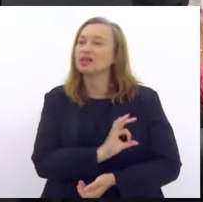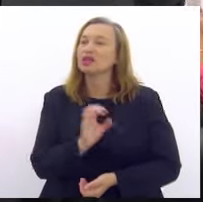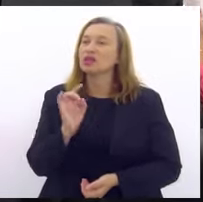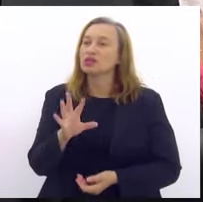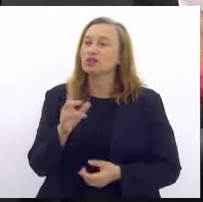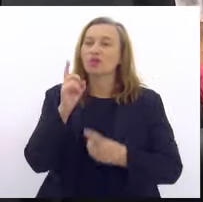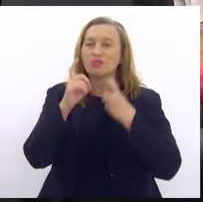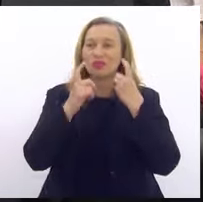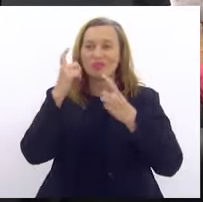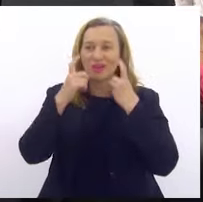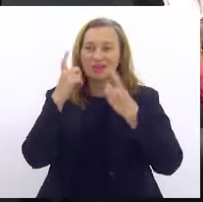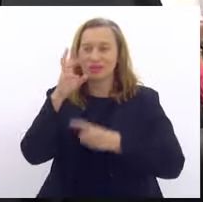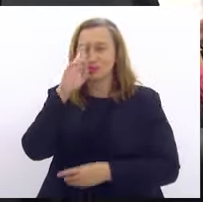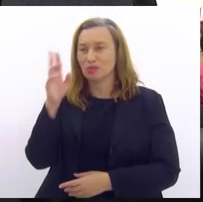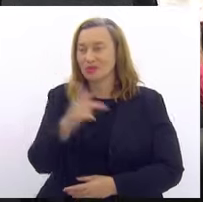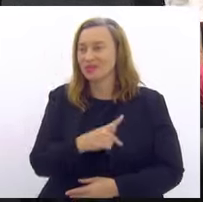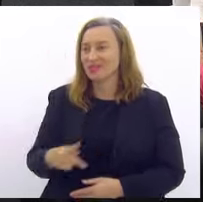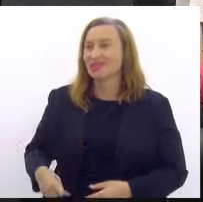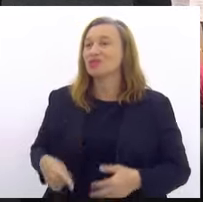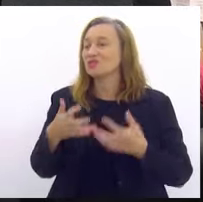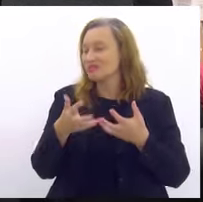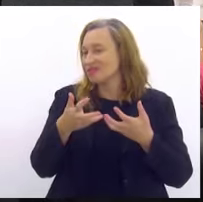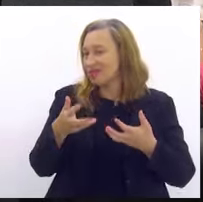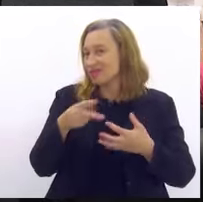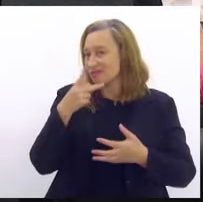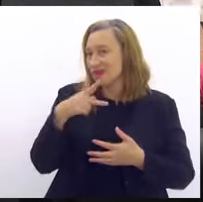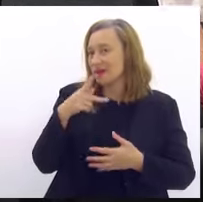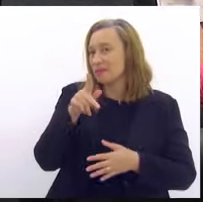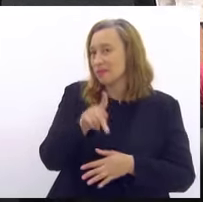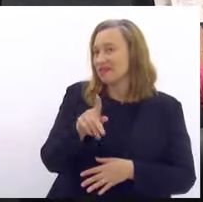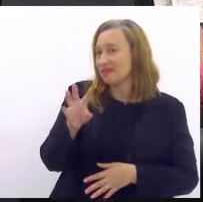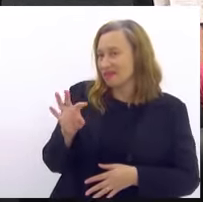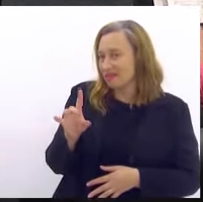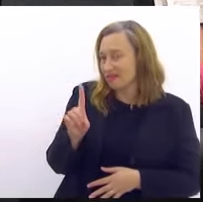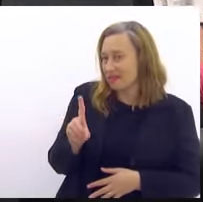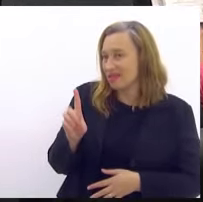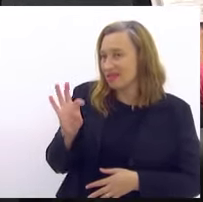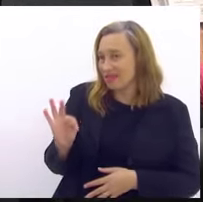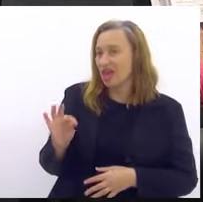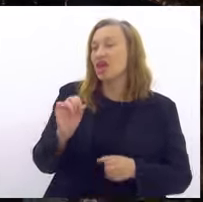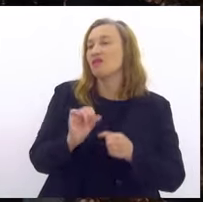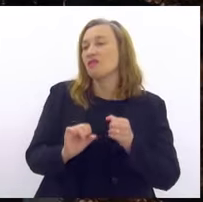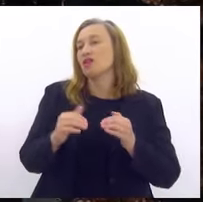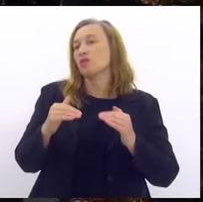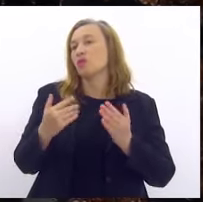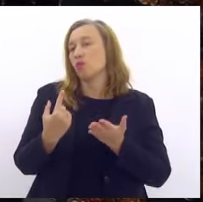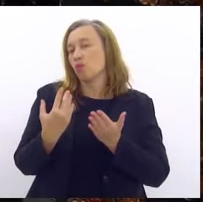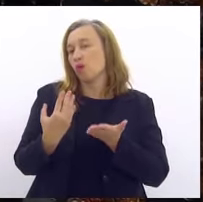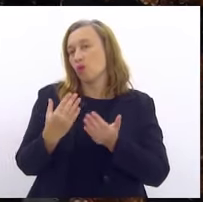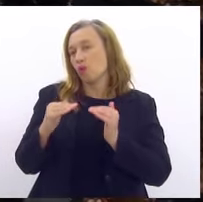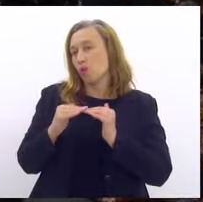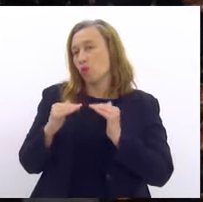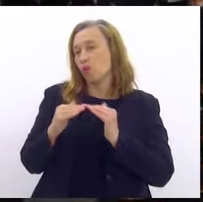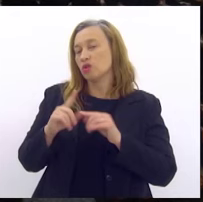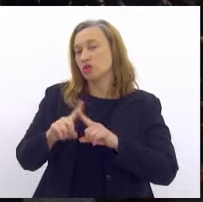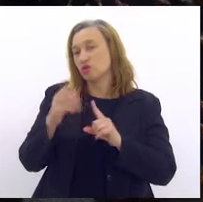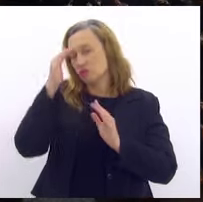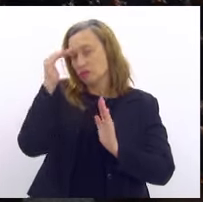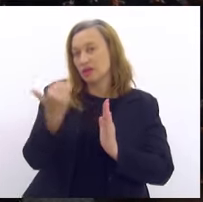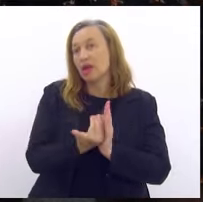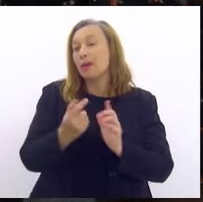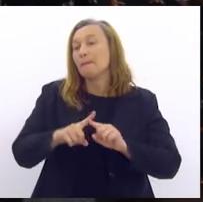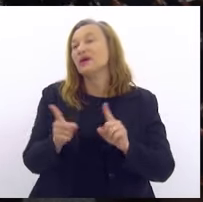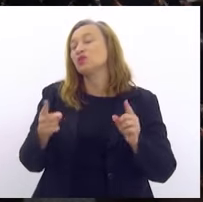uma preocupação e eu quero dizer que o PDT fez o acordo e a gente vai cumprir o acordo, é que